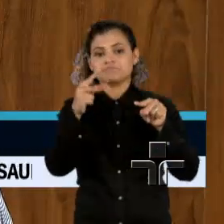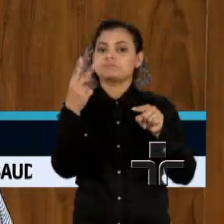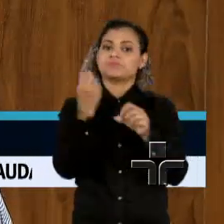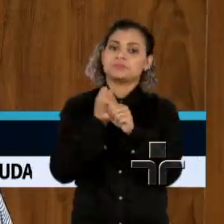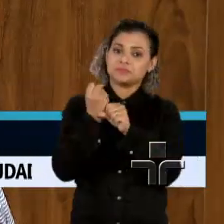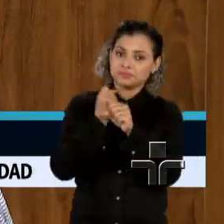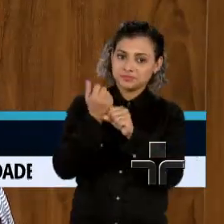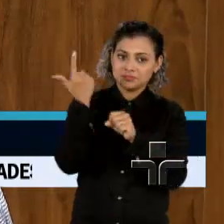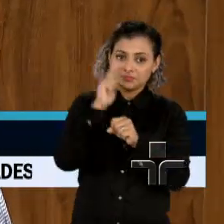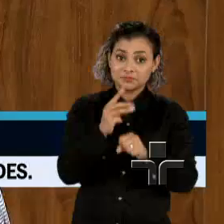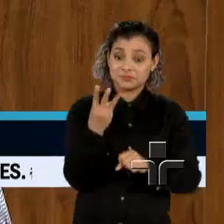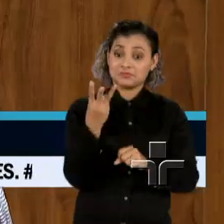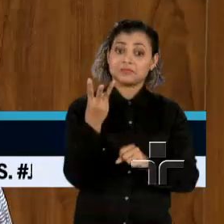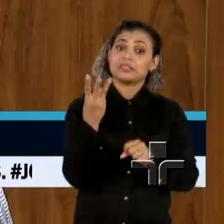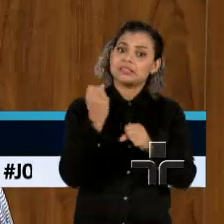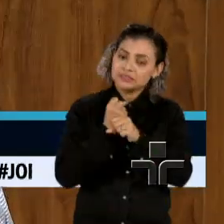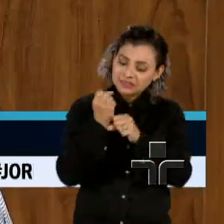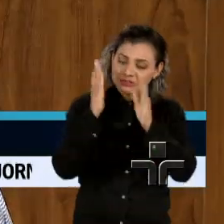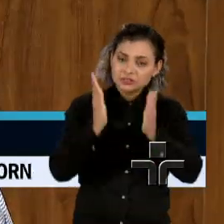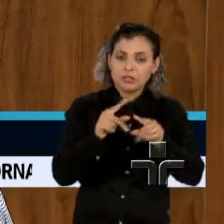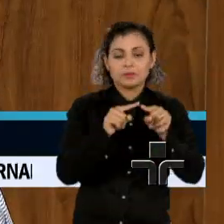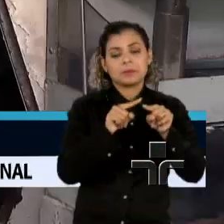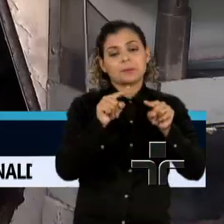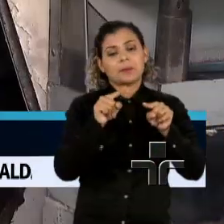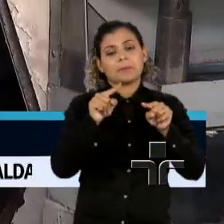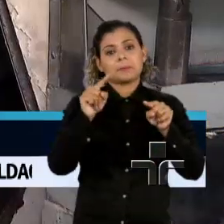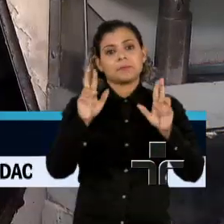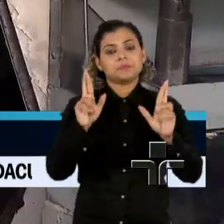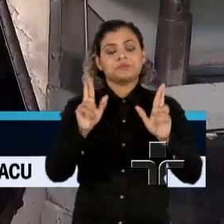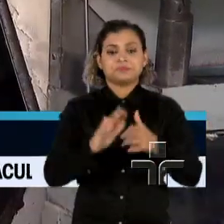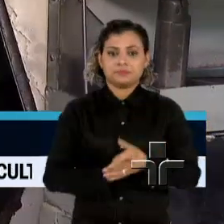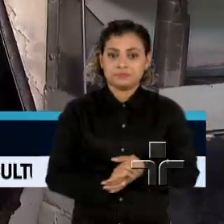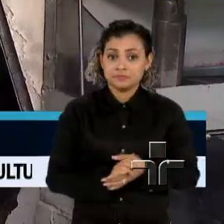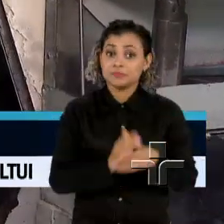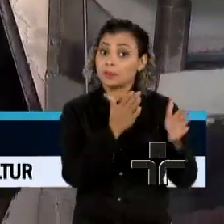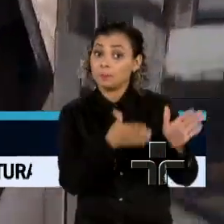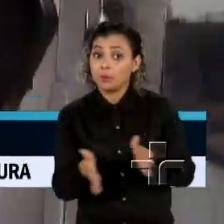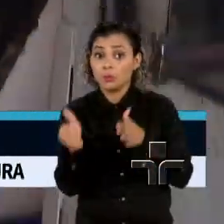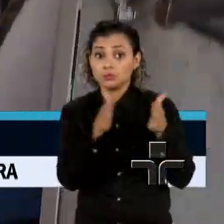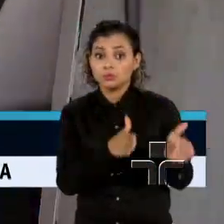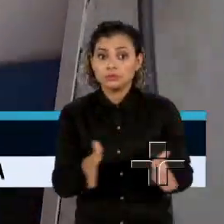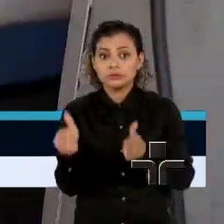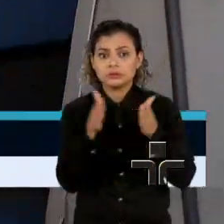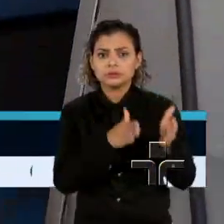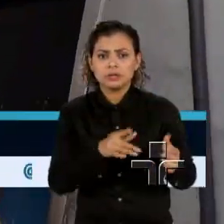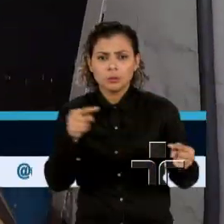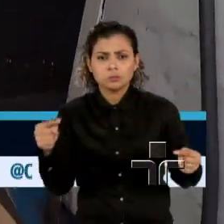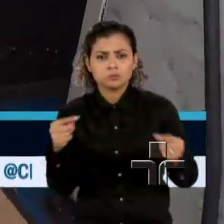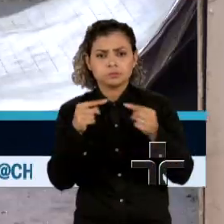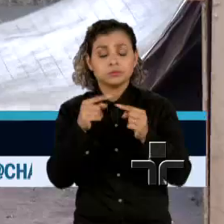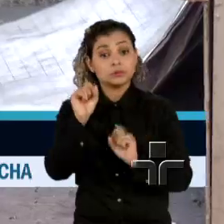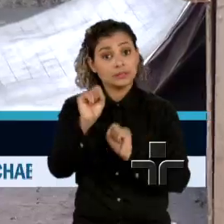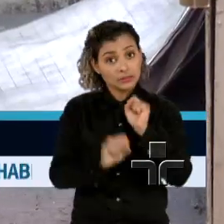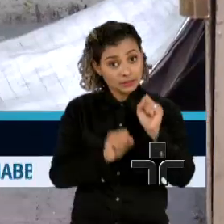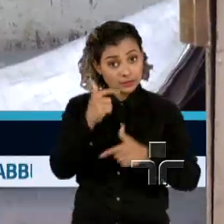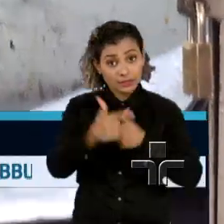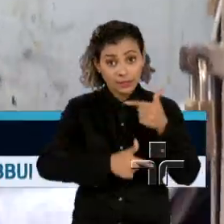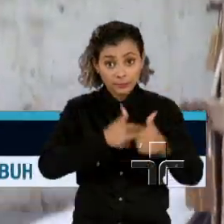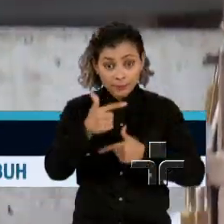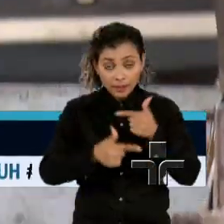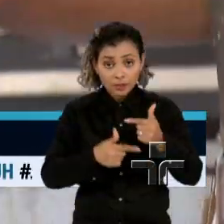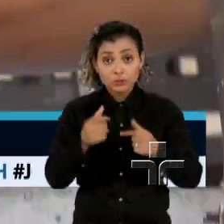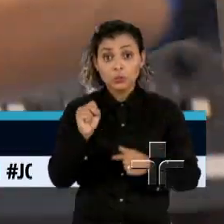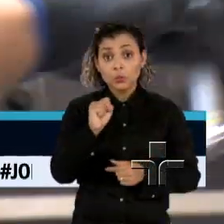entrando nesse 3º ano de crescimento. O vai e vem da produção tem relação direta com o emprego. A indústria chegou